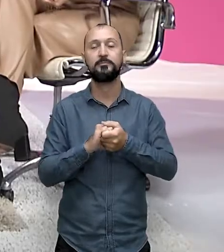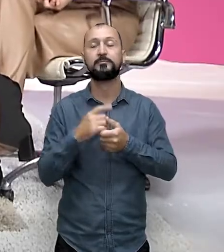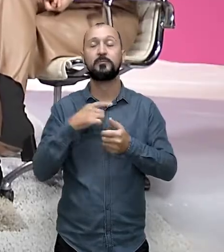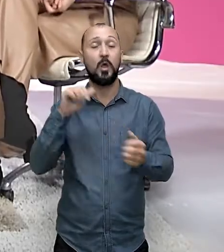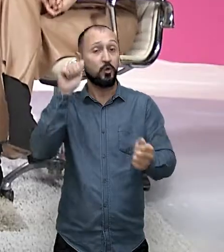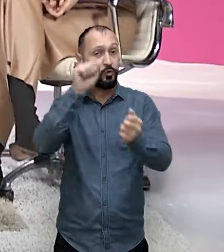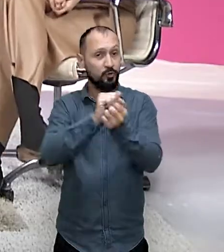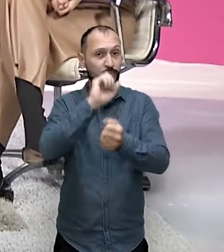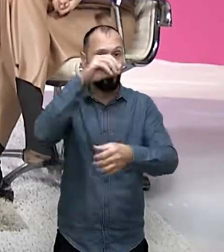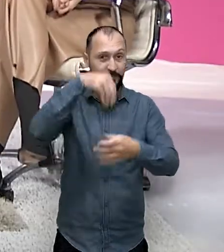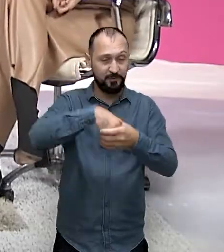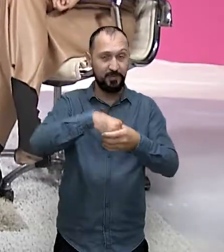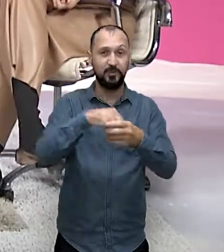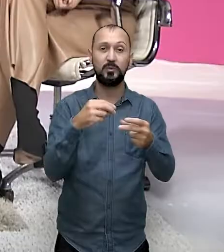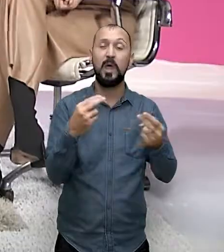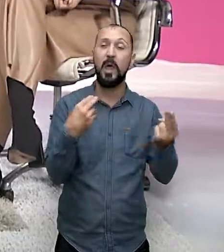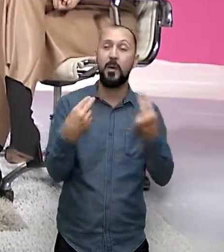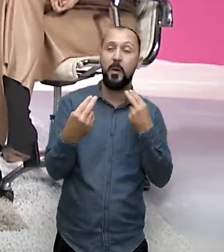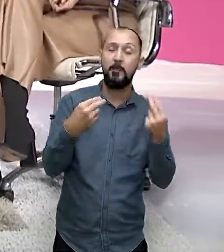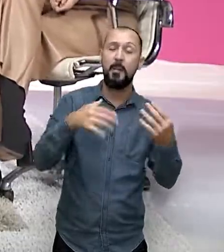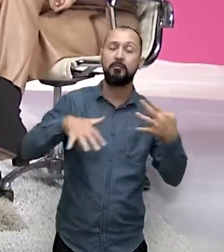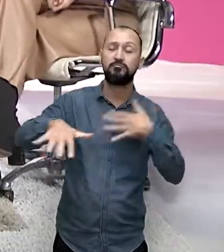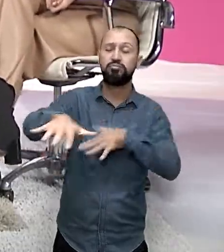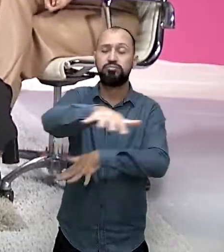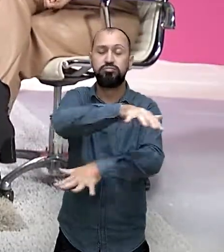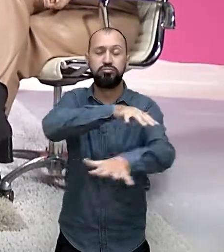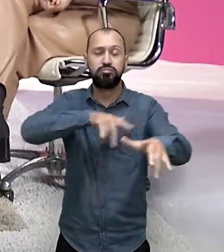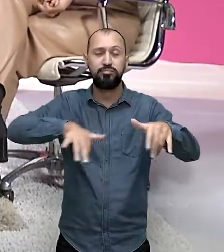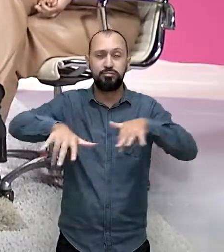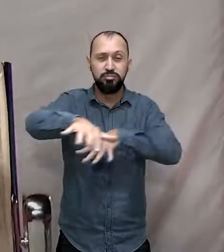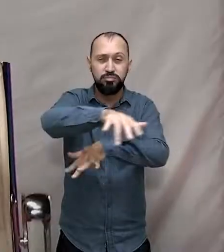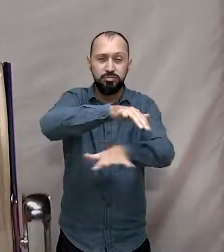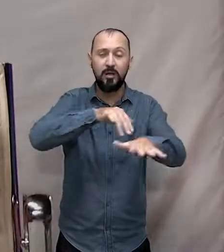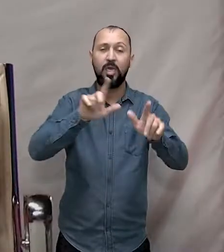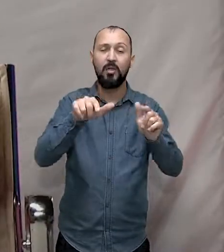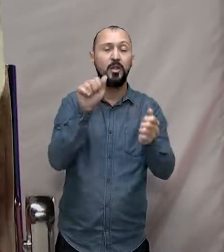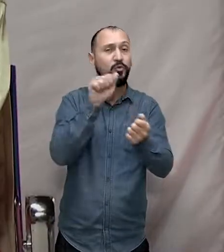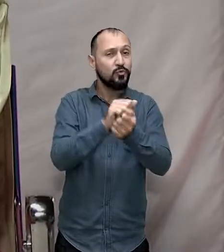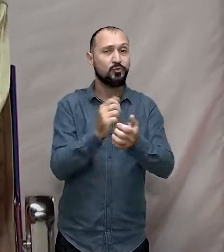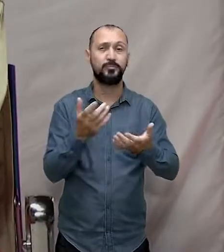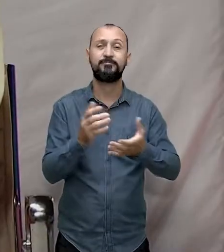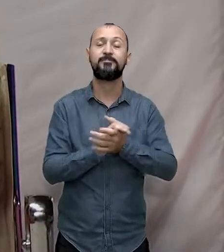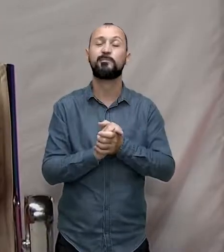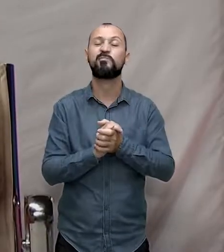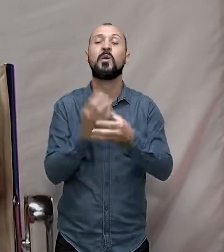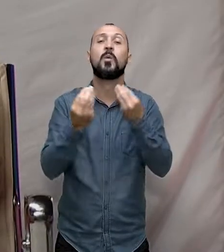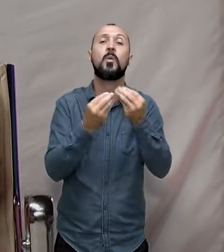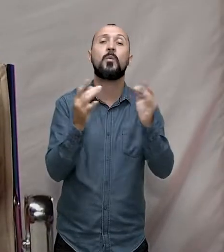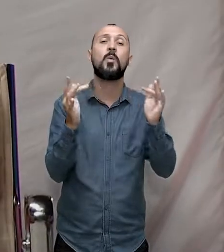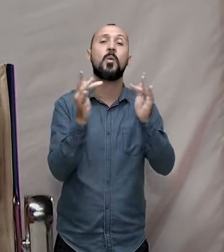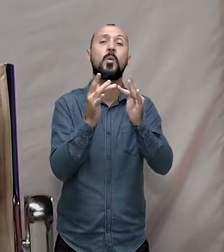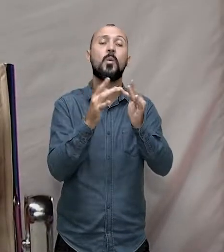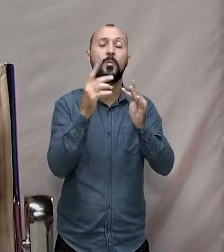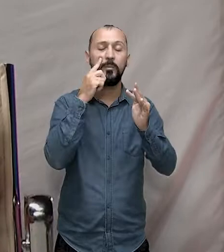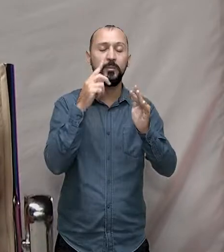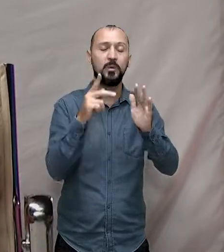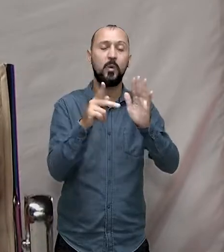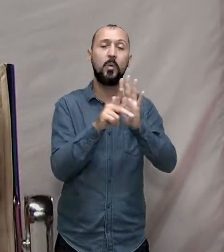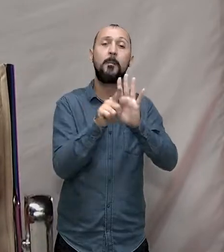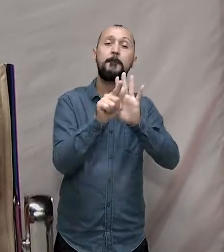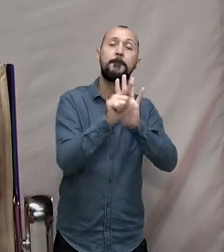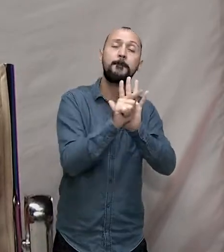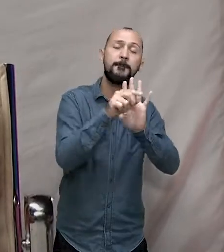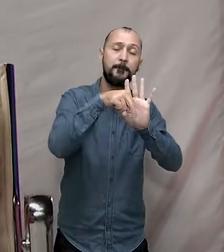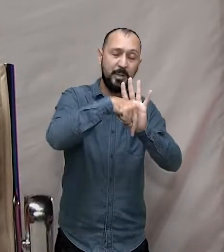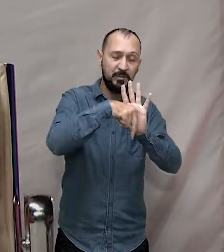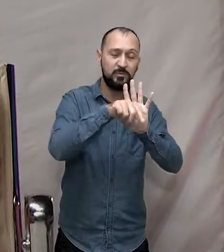realidade, envolve tudo, né, a mobilidade urbana. Não tem só uma situação, é todas, né? São todas. E como o programa se relaciona com o plano de mobilidade